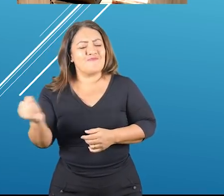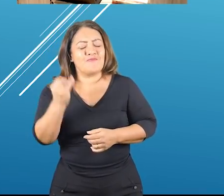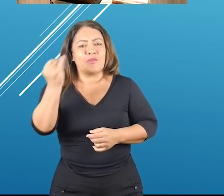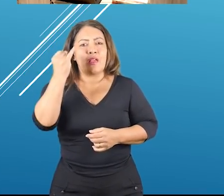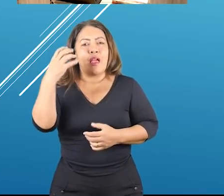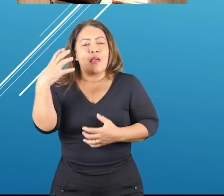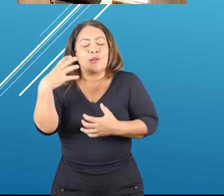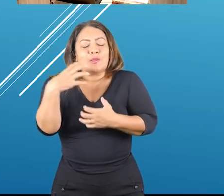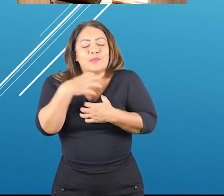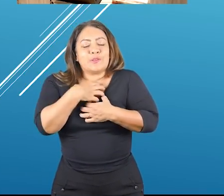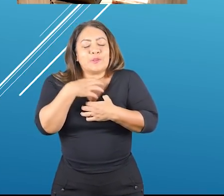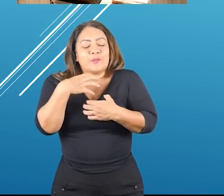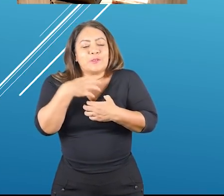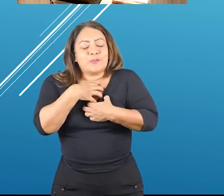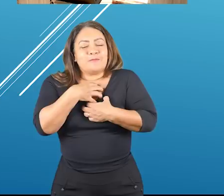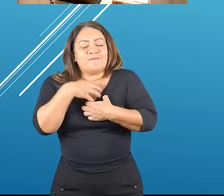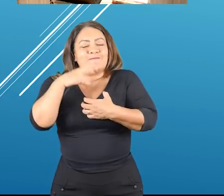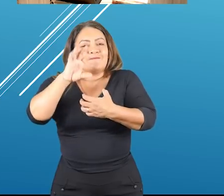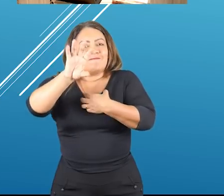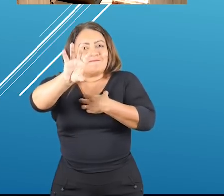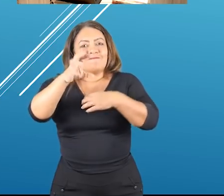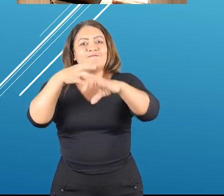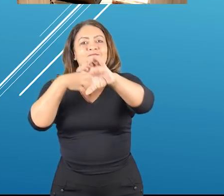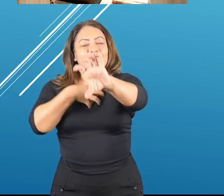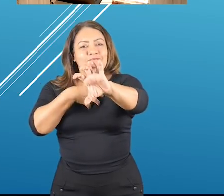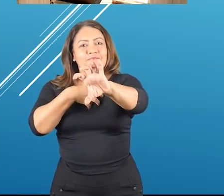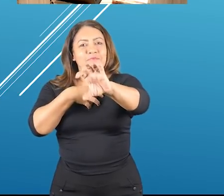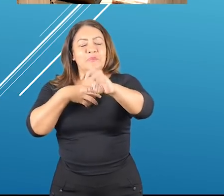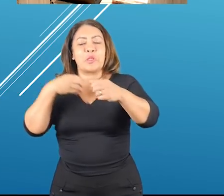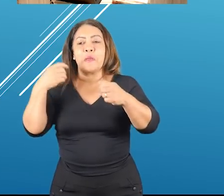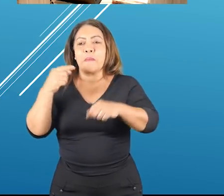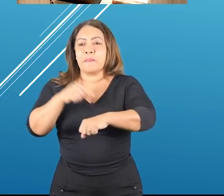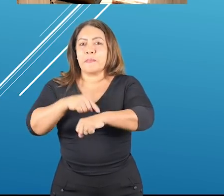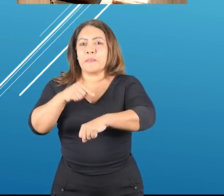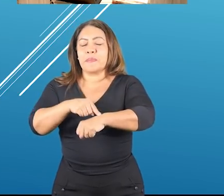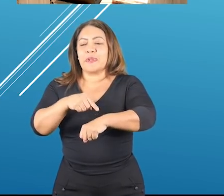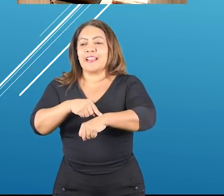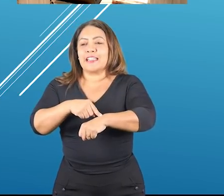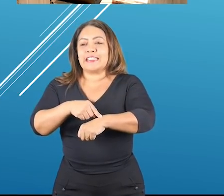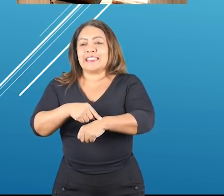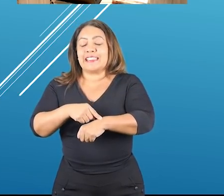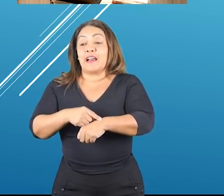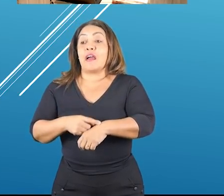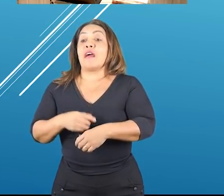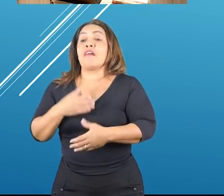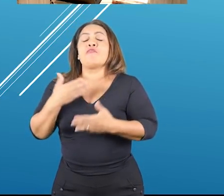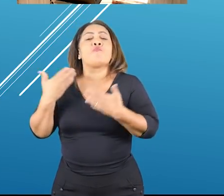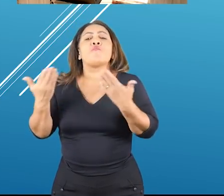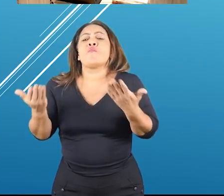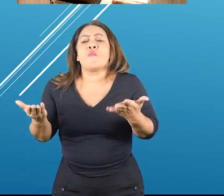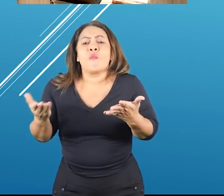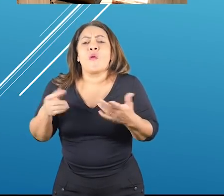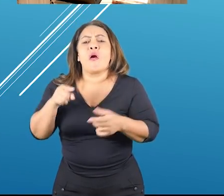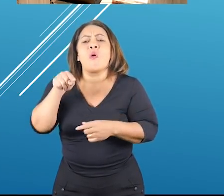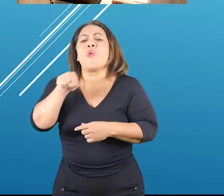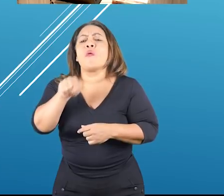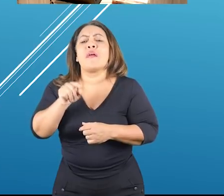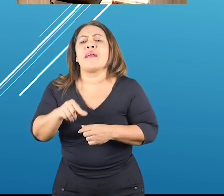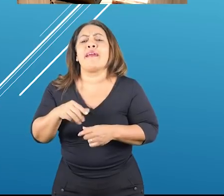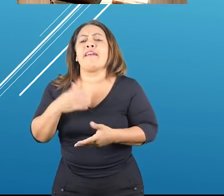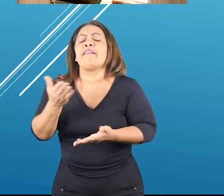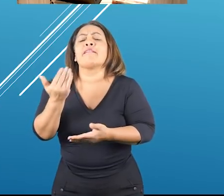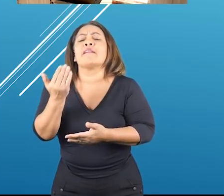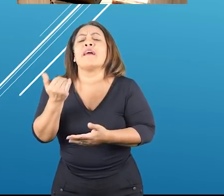é a sensibilidade, proporcionar momento, então, de escuta das crianças, né? Quais são seus